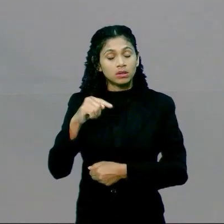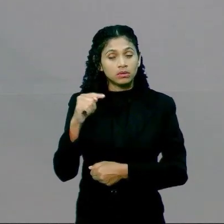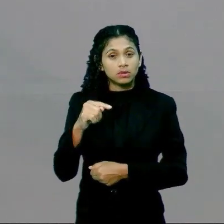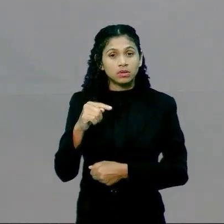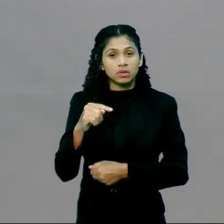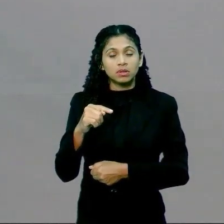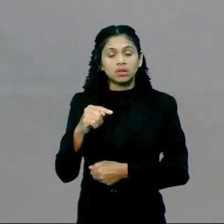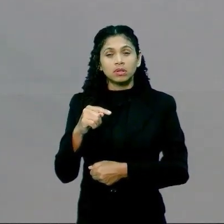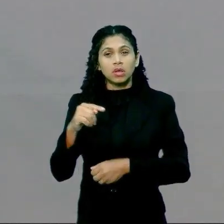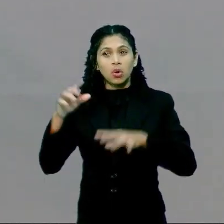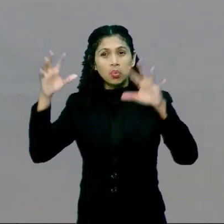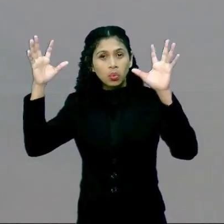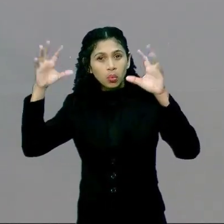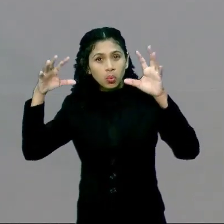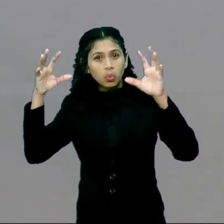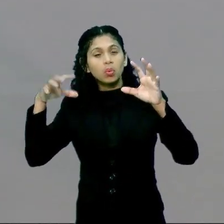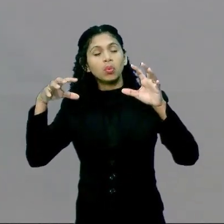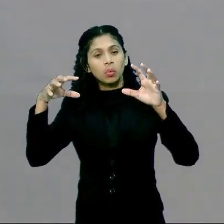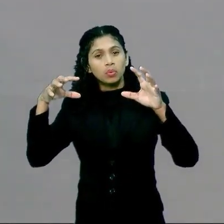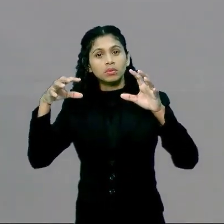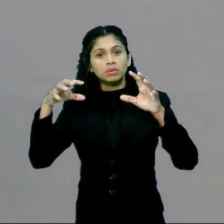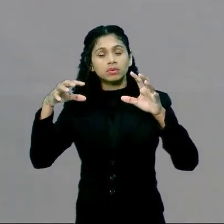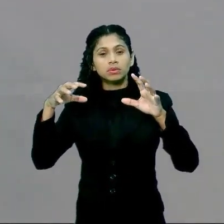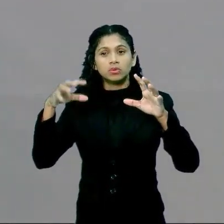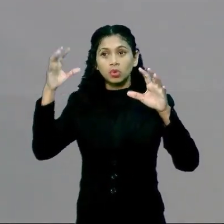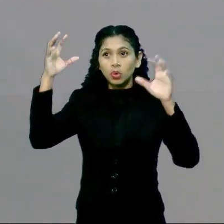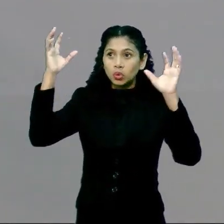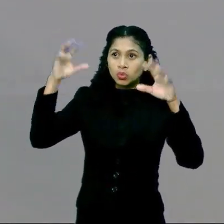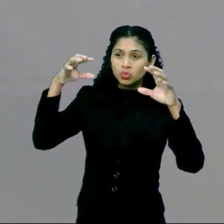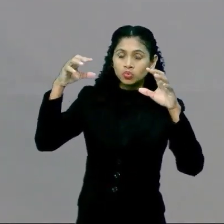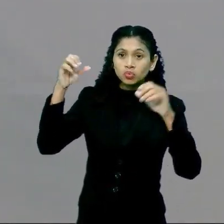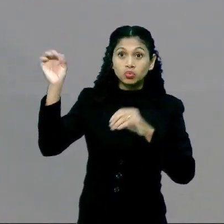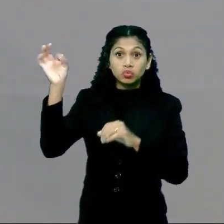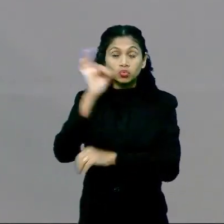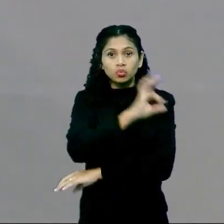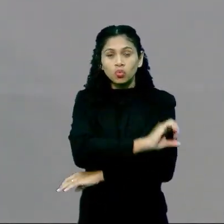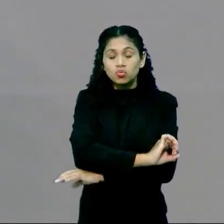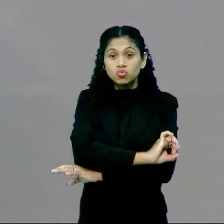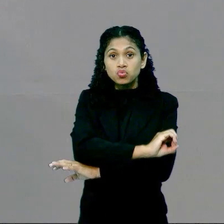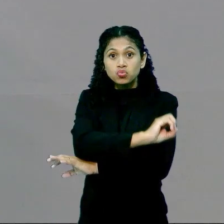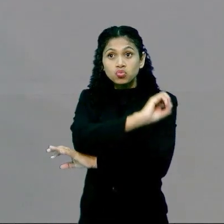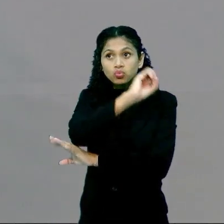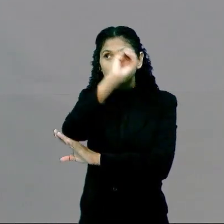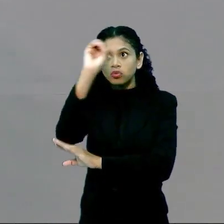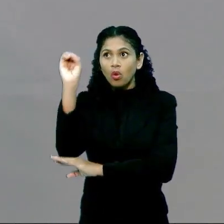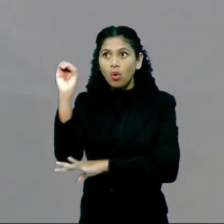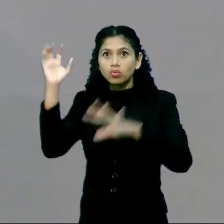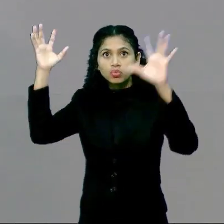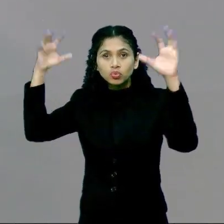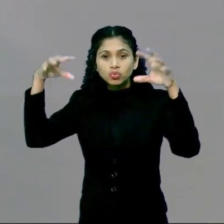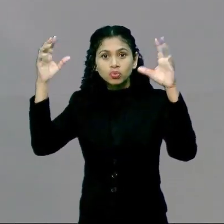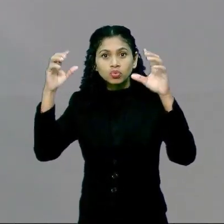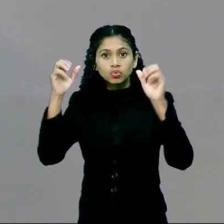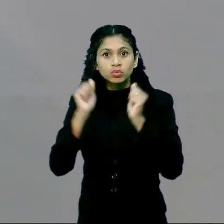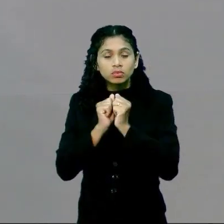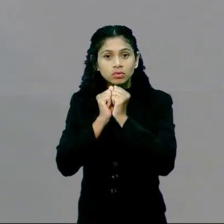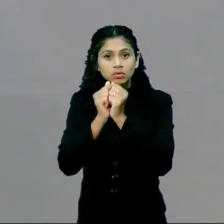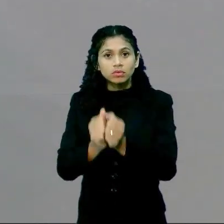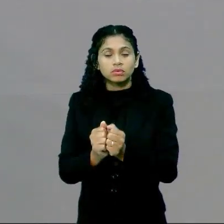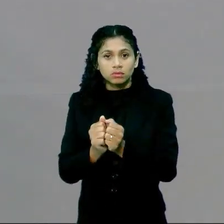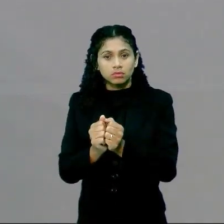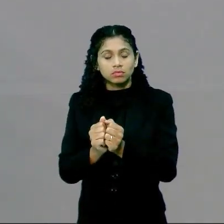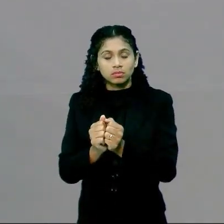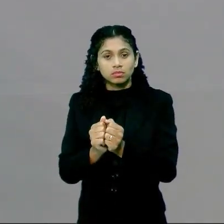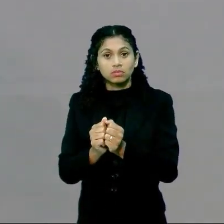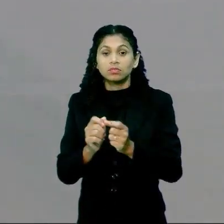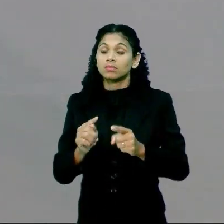sol com chuva e o sol sem chuva, né? Eu chamo assim aqui no Acre. Mas os índices pluviométricos de Malta,